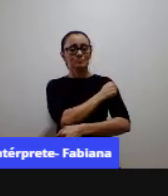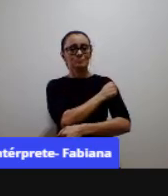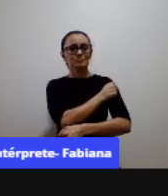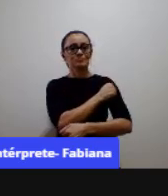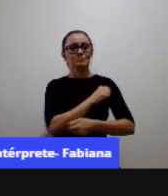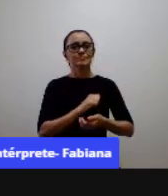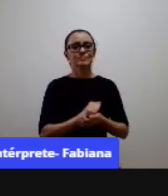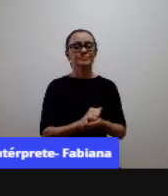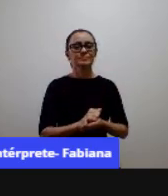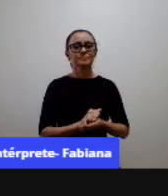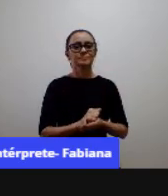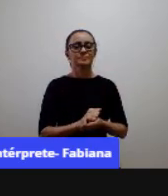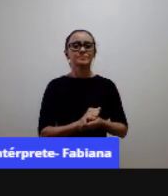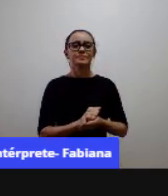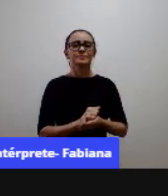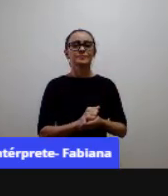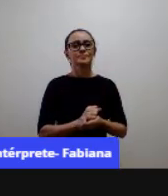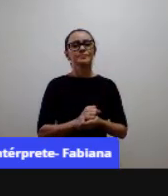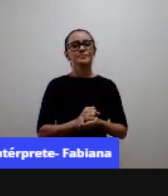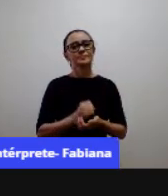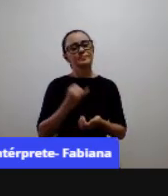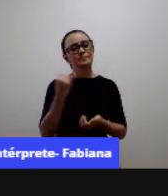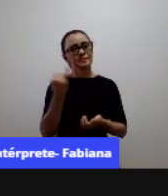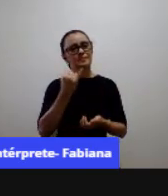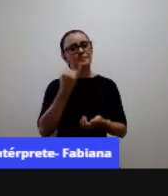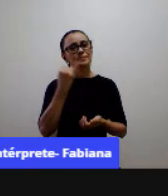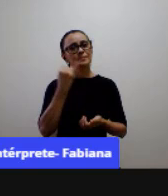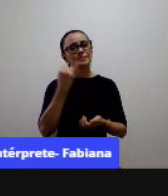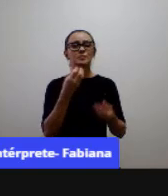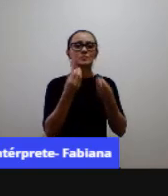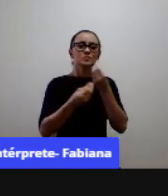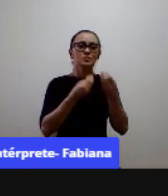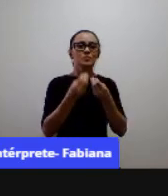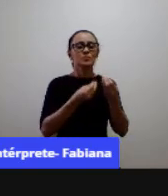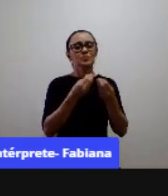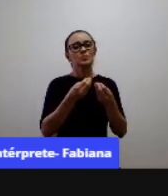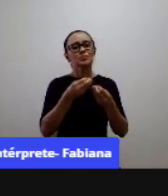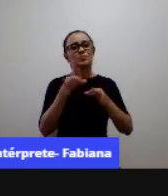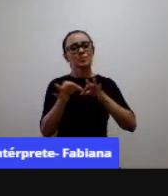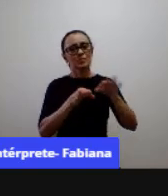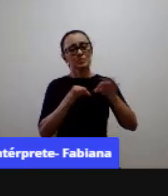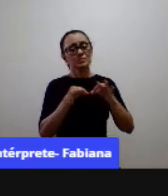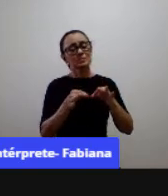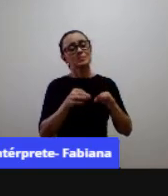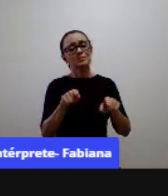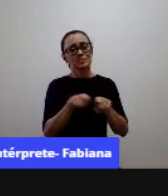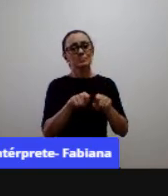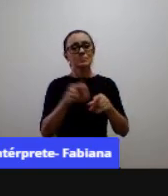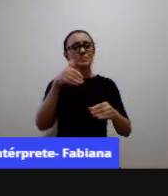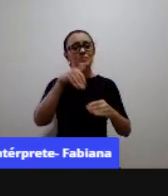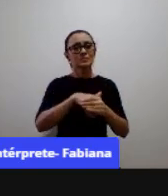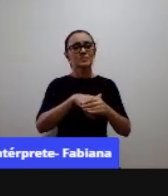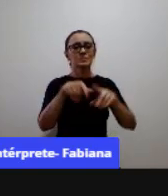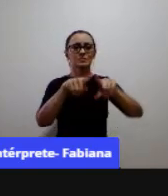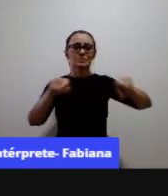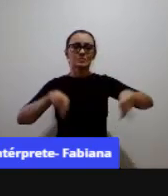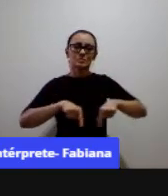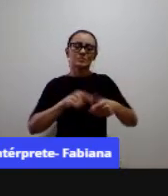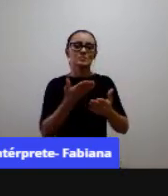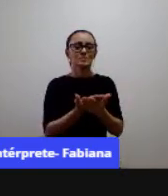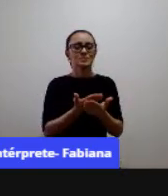na questão do currículo, mas também nessa questão do manejo em sala de aula, né? Do que